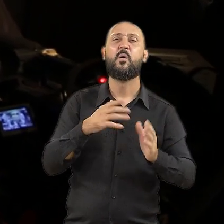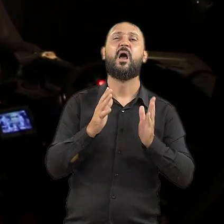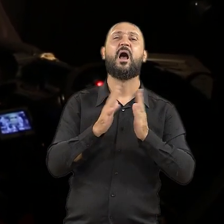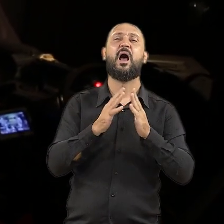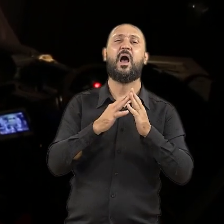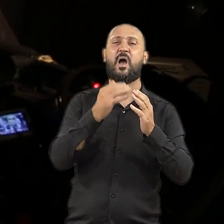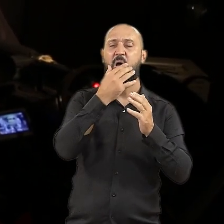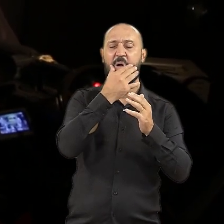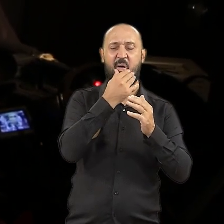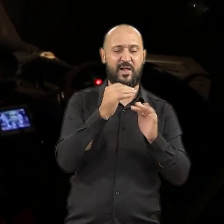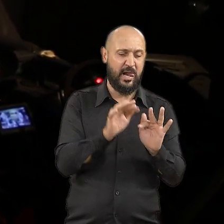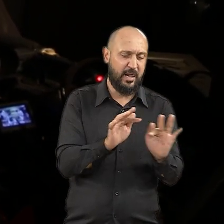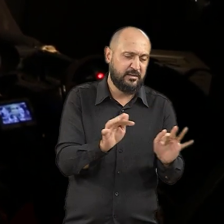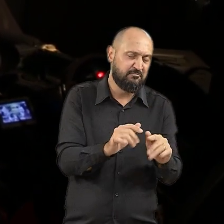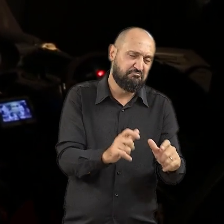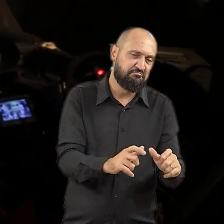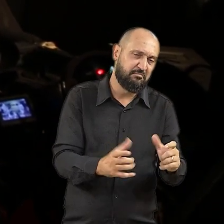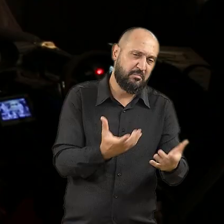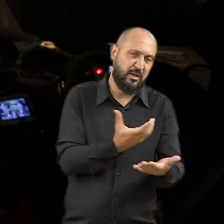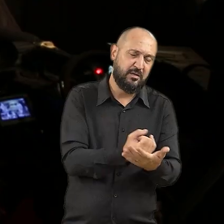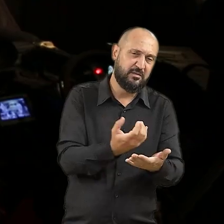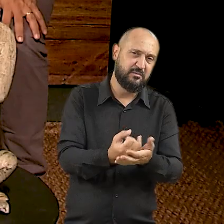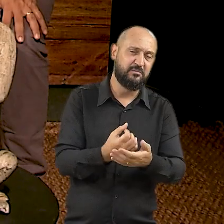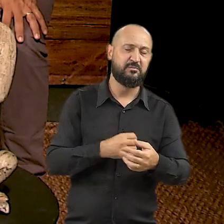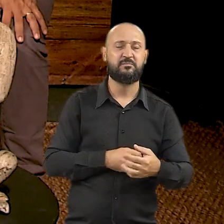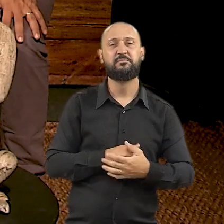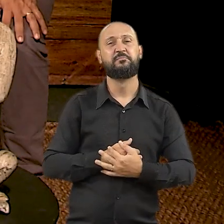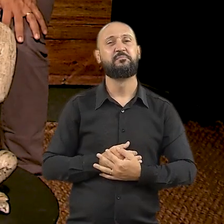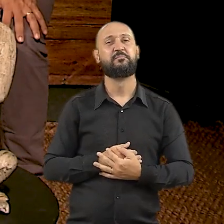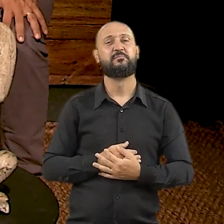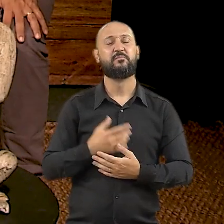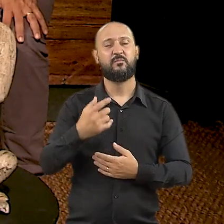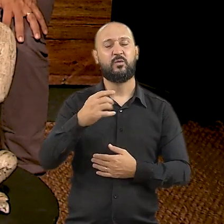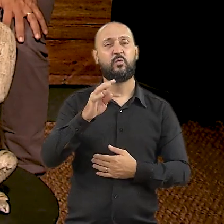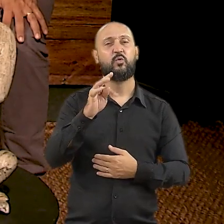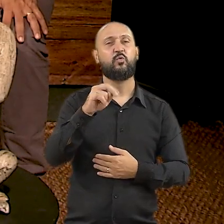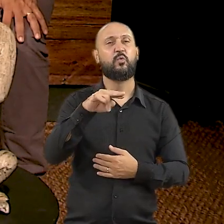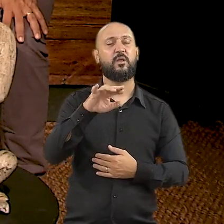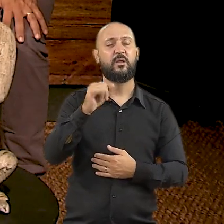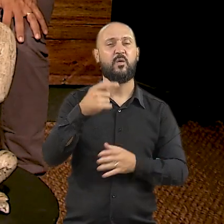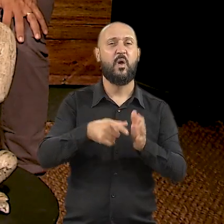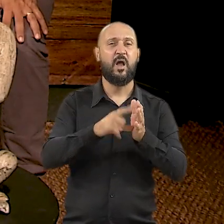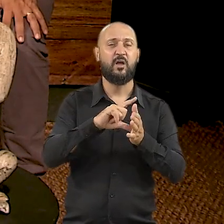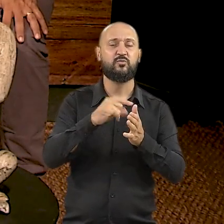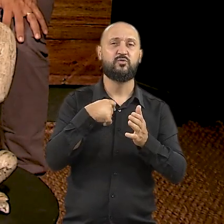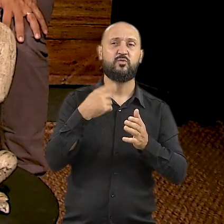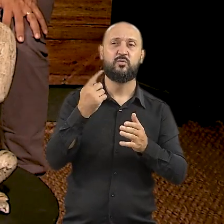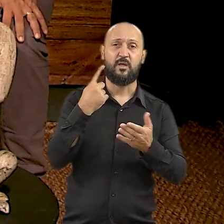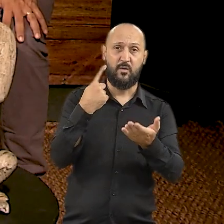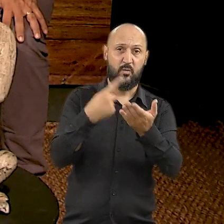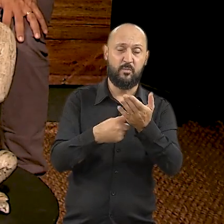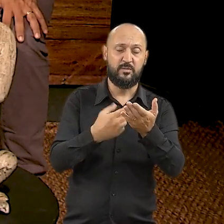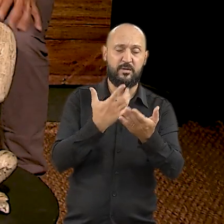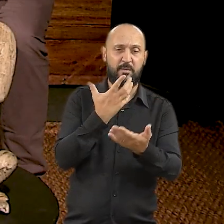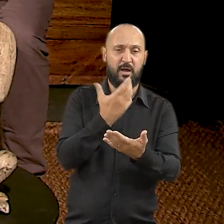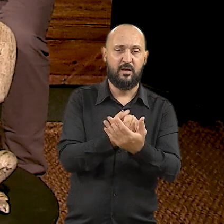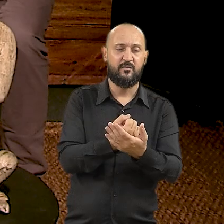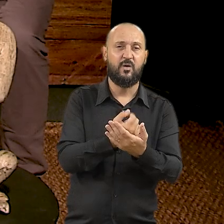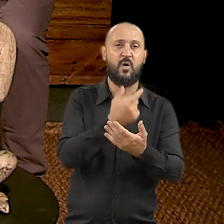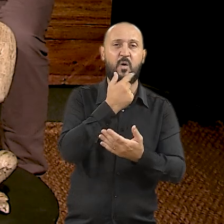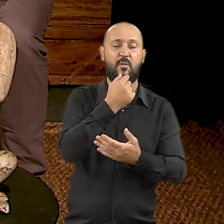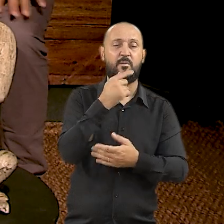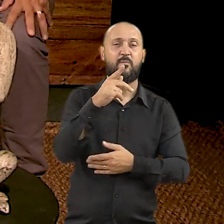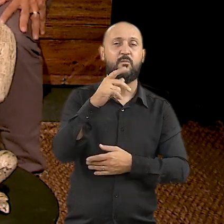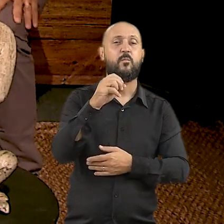gravar em casa. Eu tinha um equipamentozinho mínimo lá, um 3 em 1. E o Toninho, na véspera do dia que eu já estava programado para gravar, o